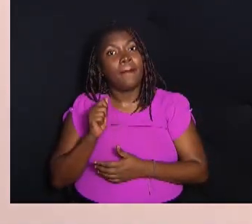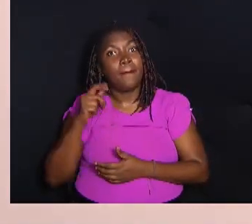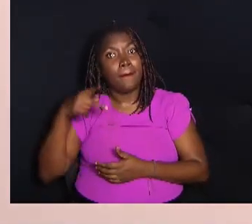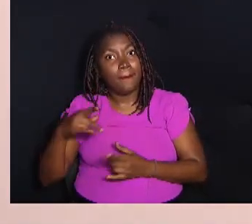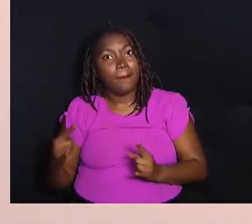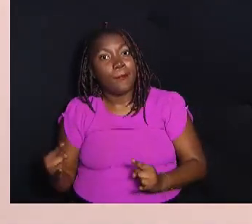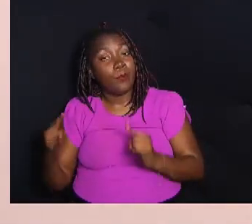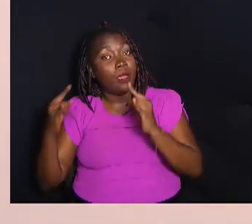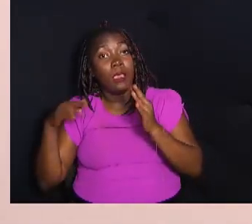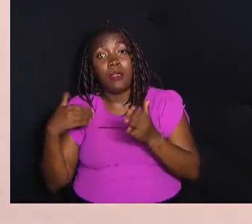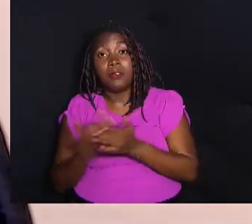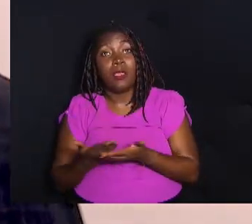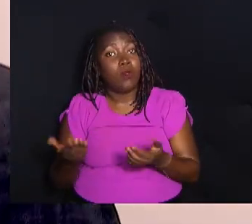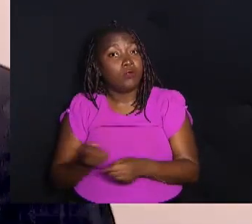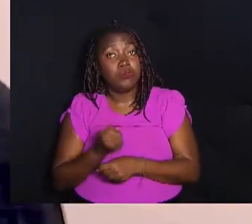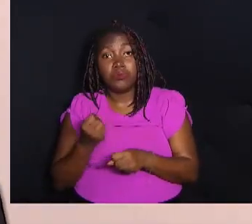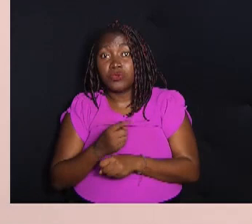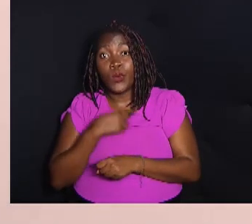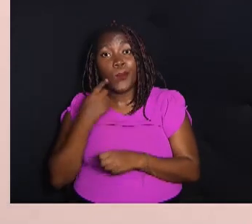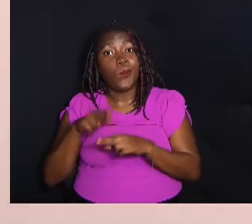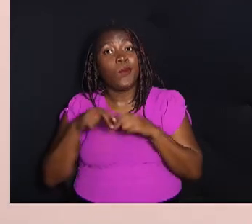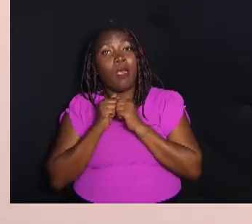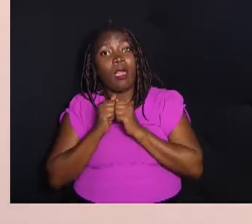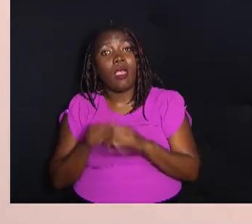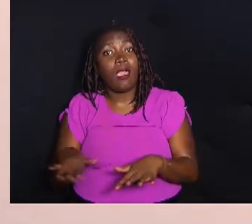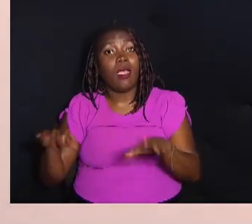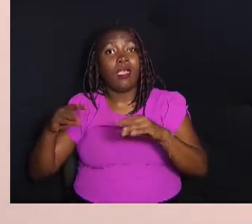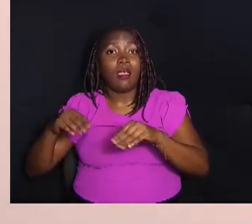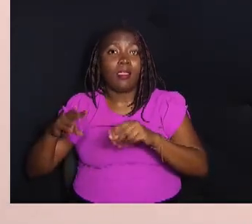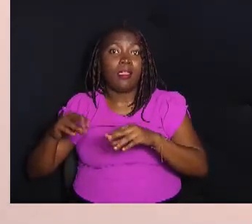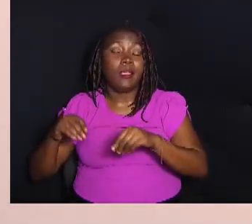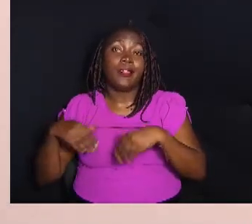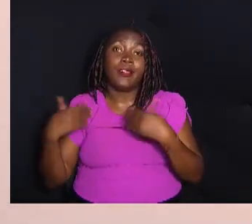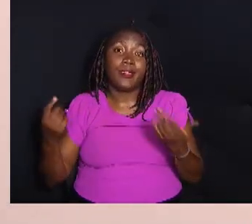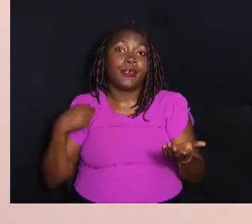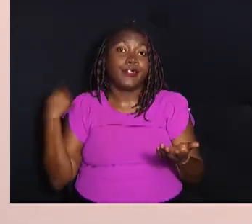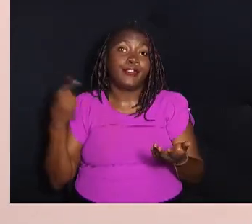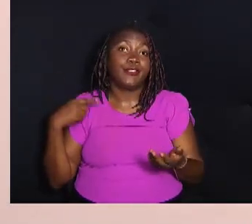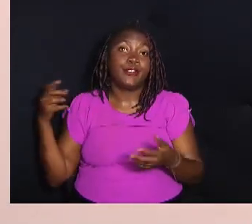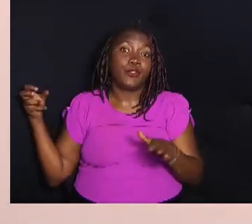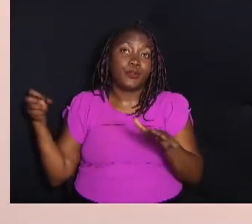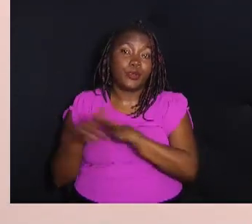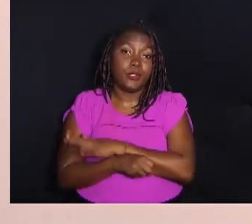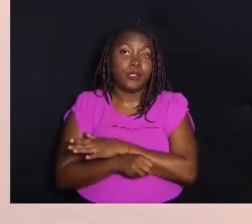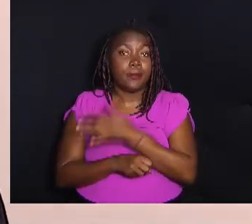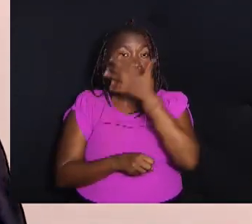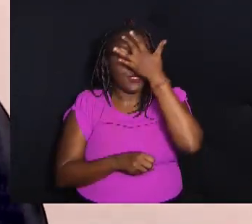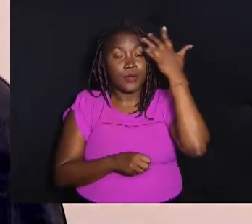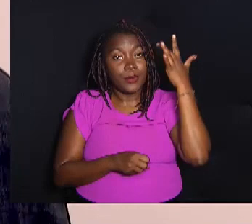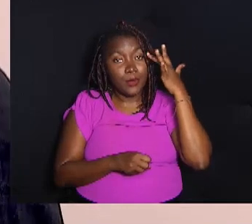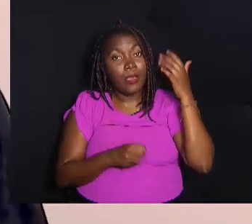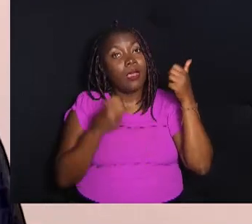não puderam fazer devido a contaminação que existe naquele solo então a a gente trouxe esse pessoal para tratarmos que